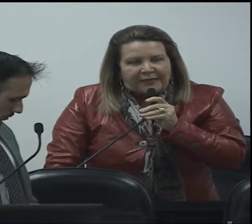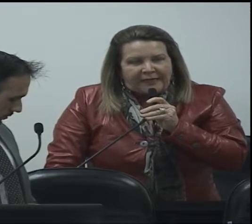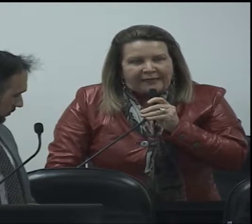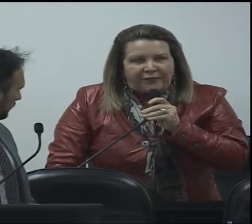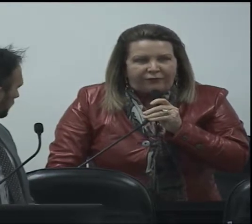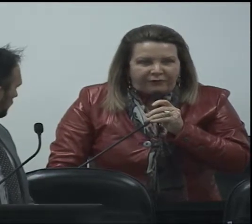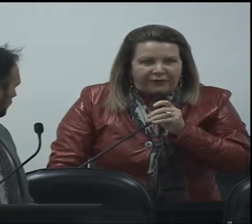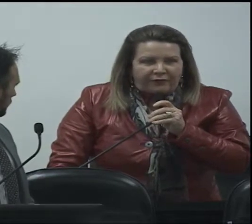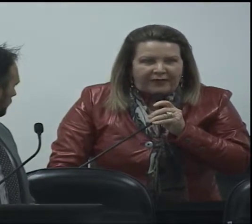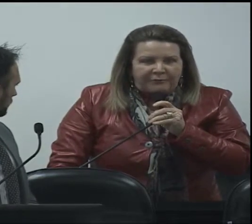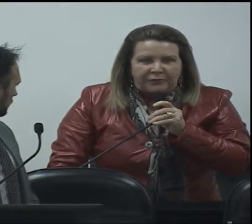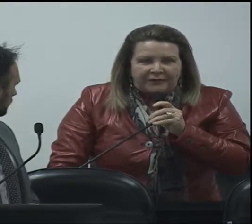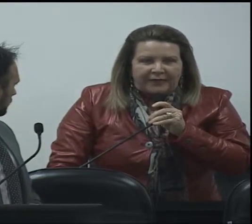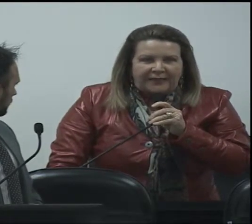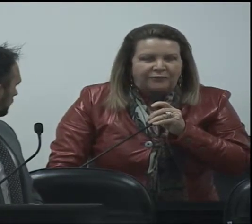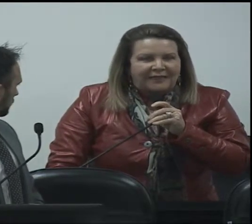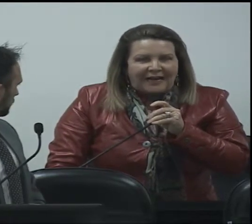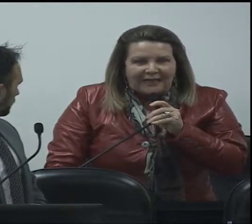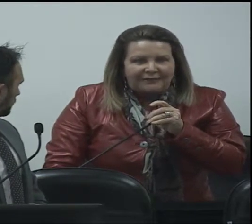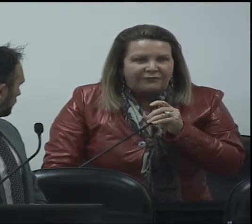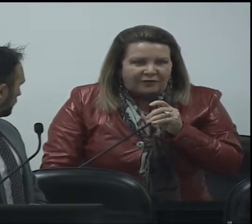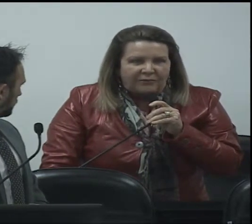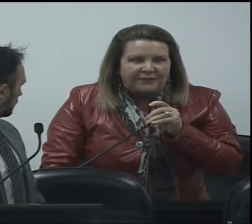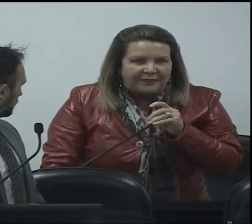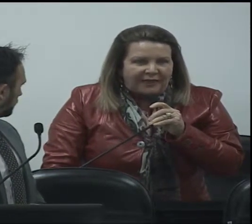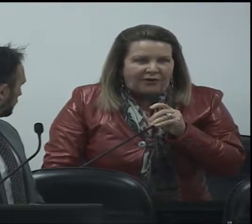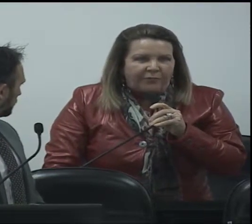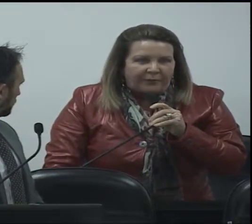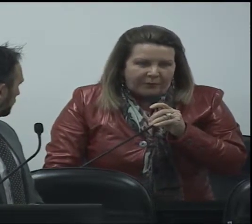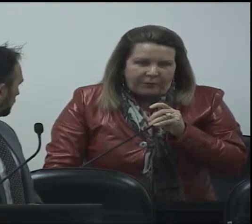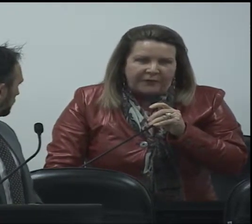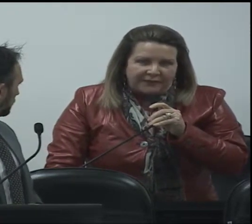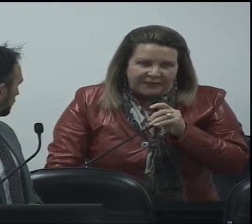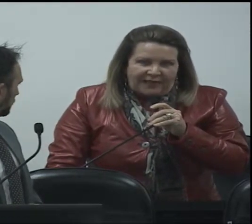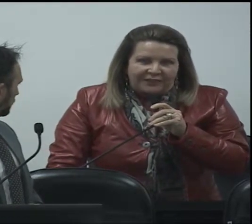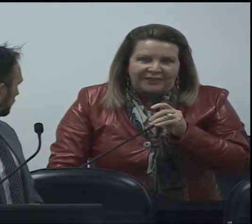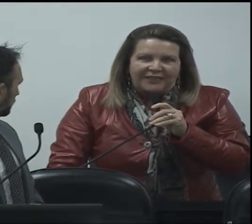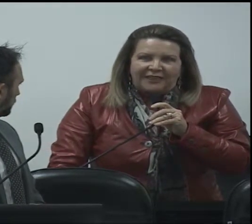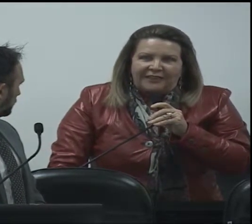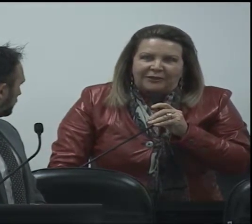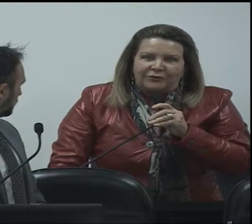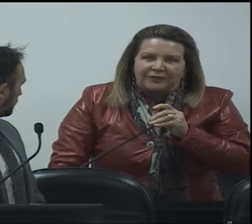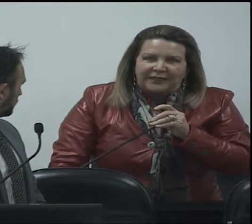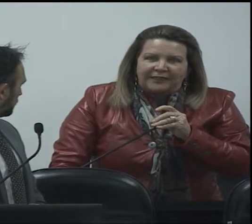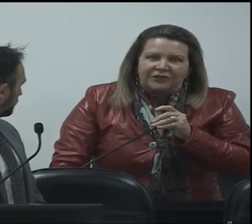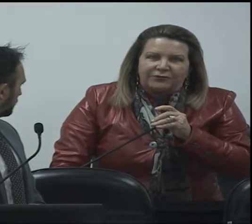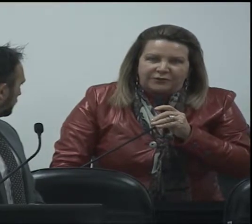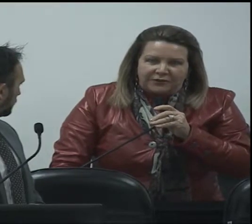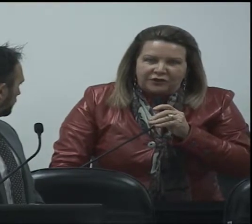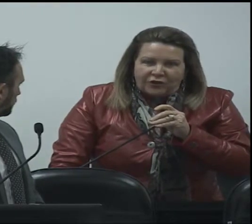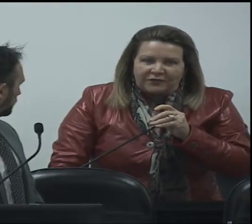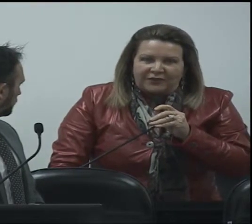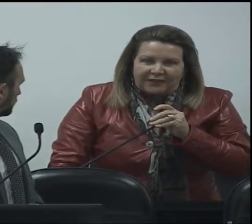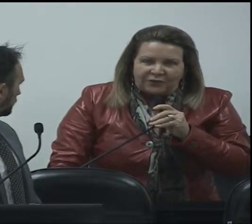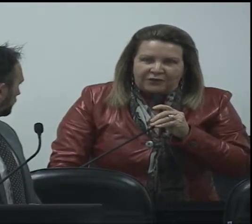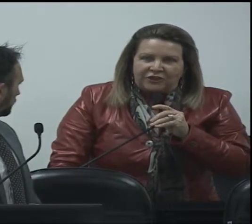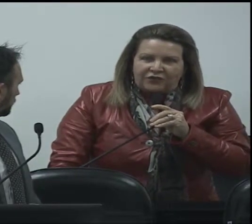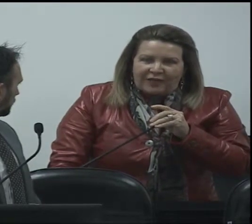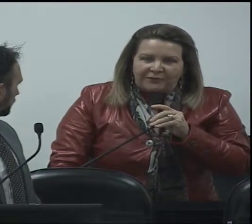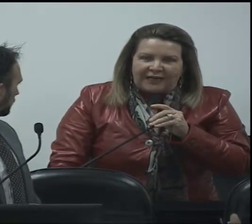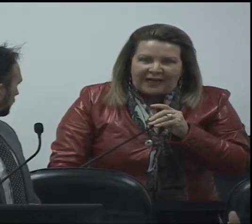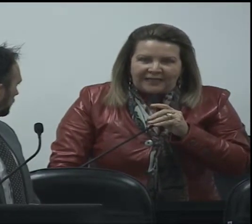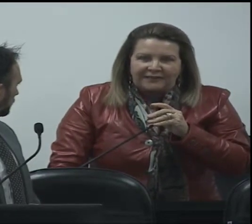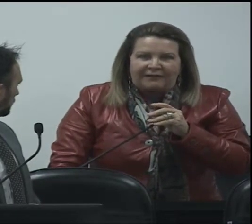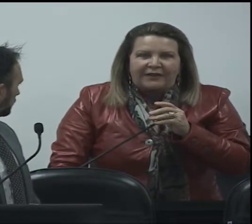biblioteca e eu fui verificar a biblioteca não tem nada a ver com material para a própria cidade então eu gostaria de voz de nós vereadores se